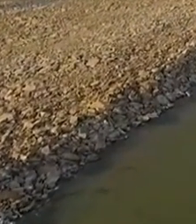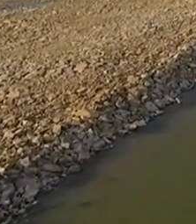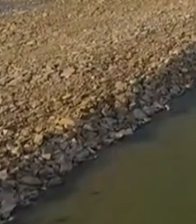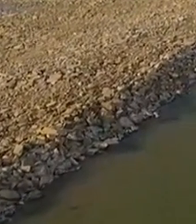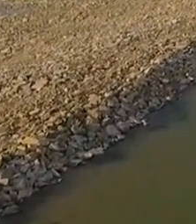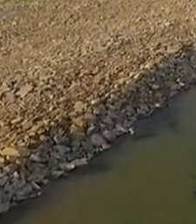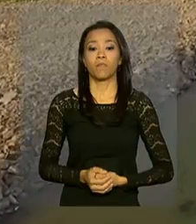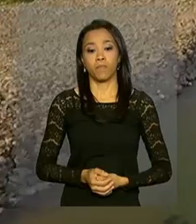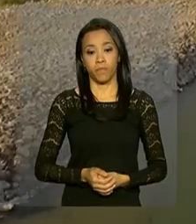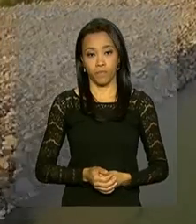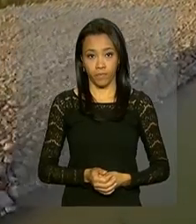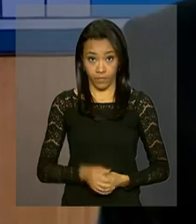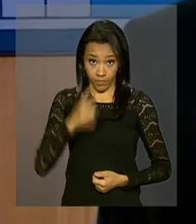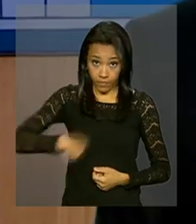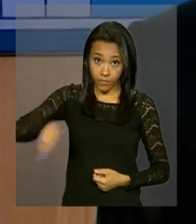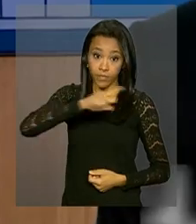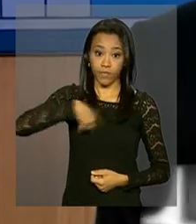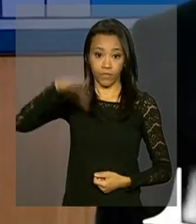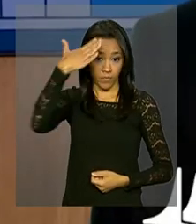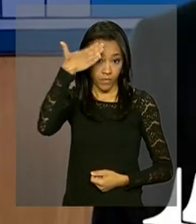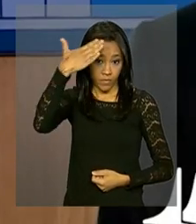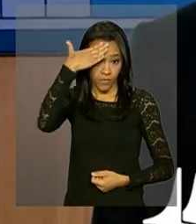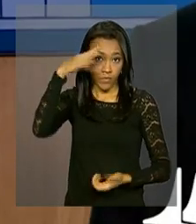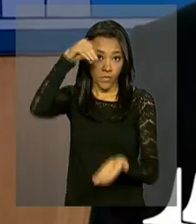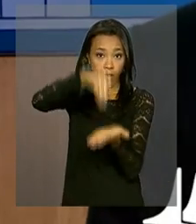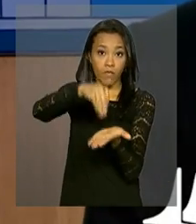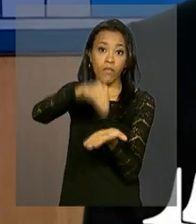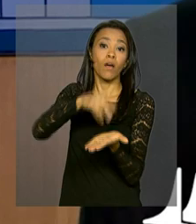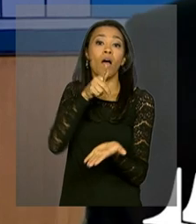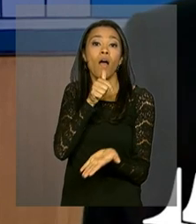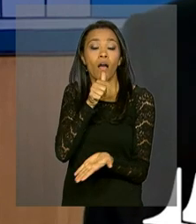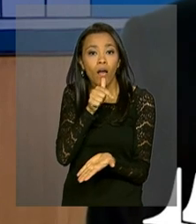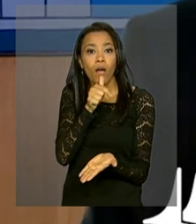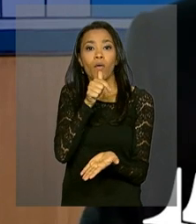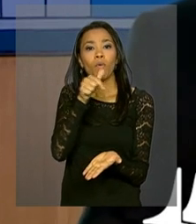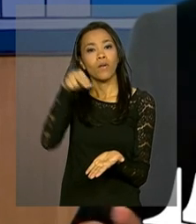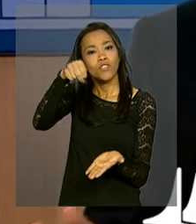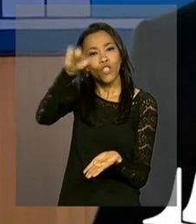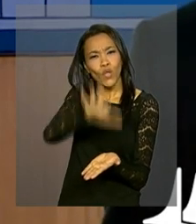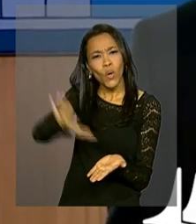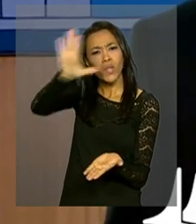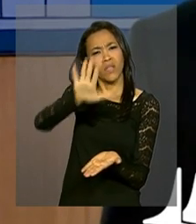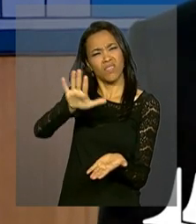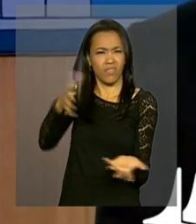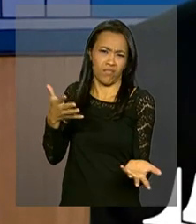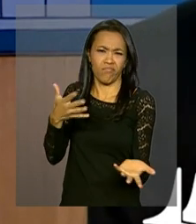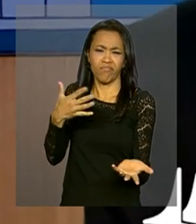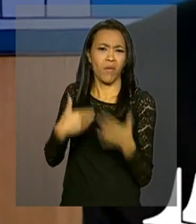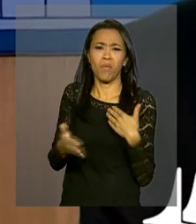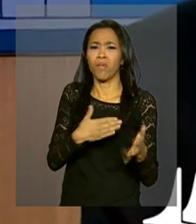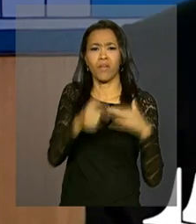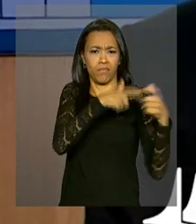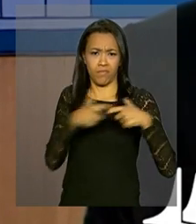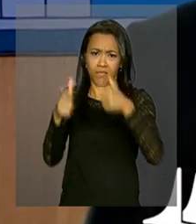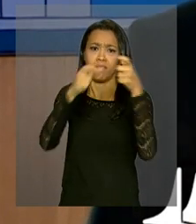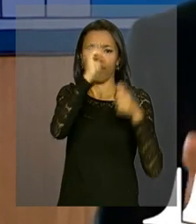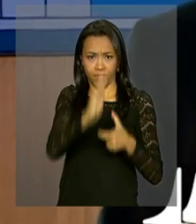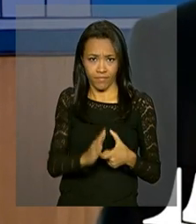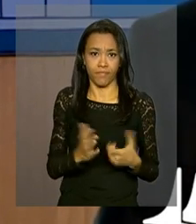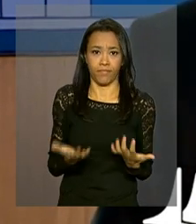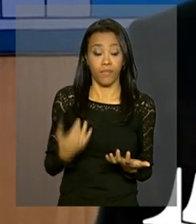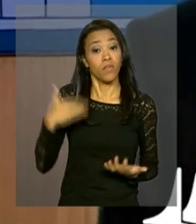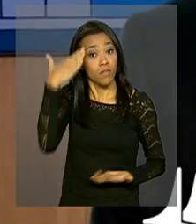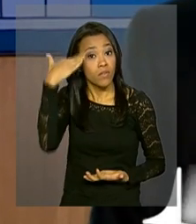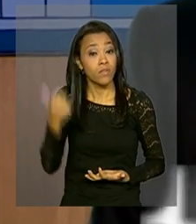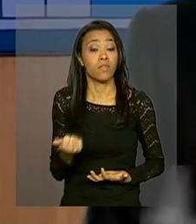Nós todos sabemos a falta que a água faz para o Nordeste, aliás, para qualquer região do país. E eu